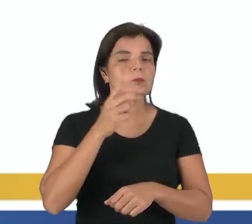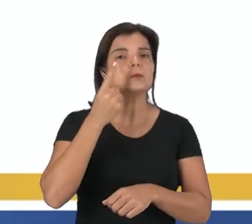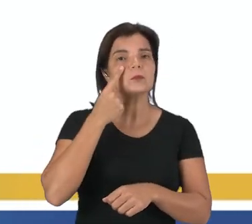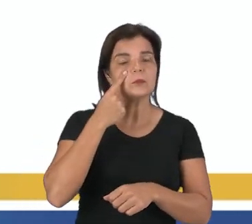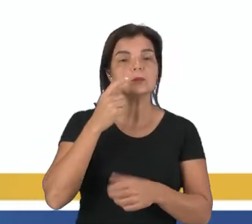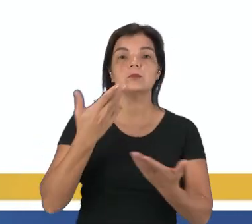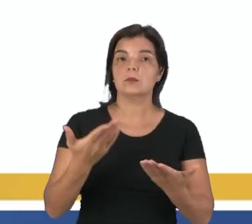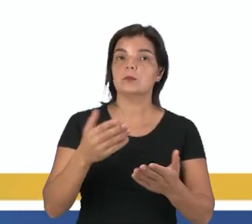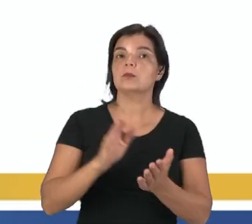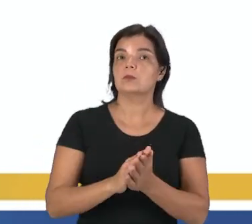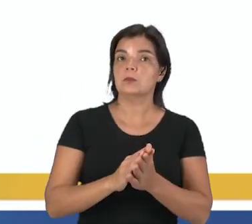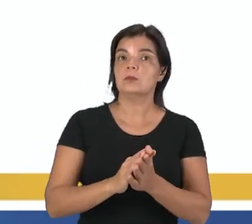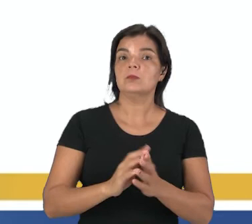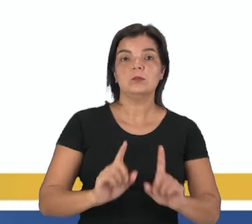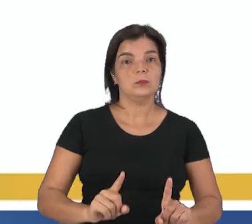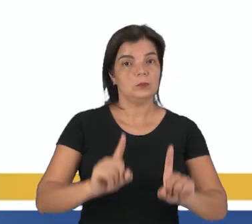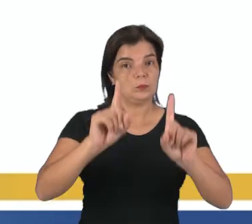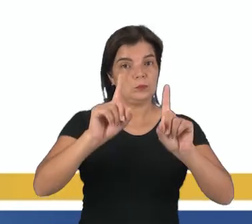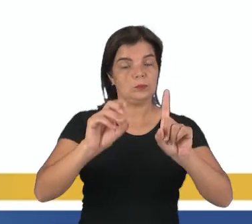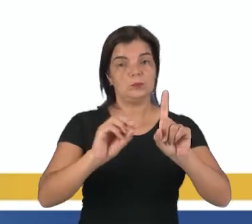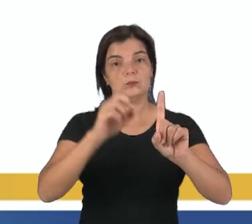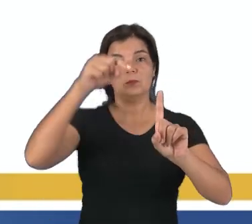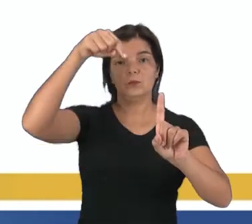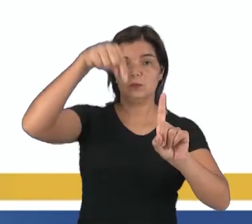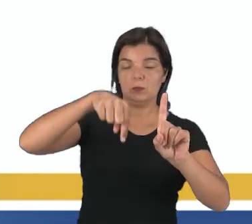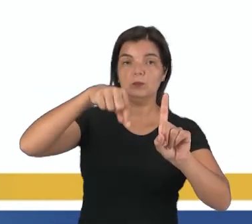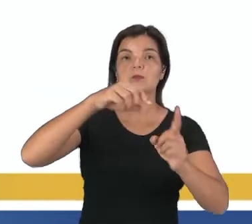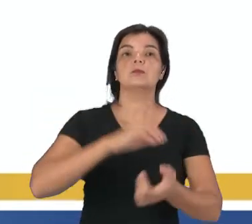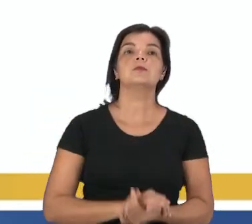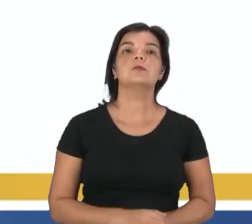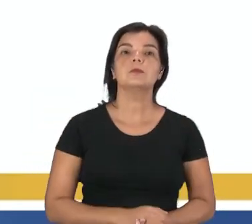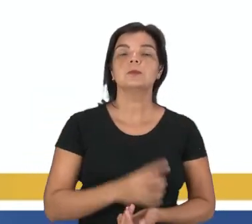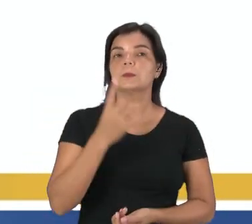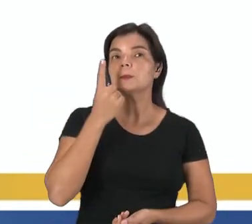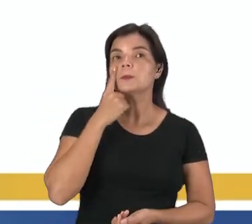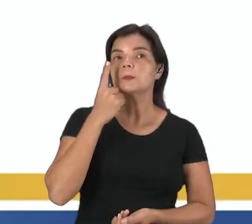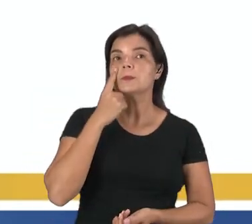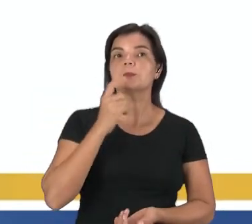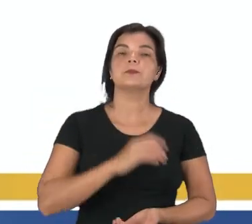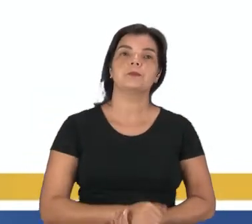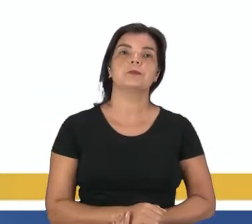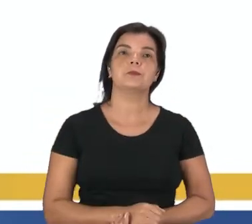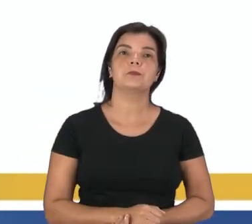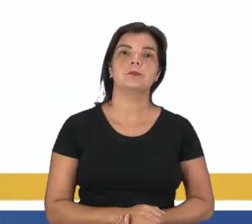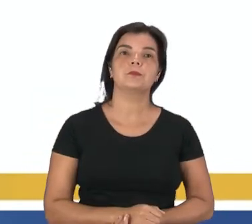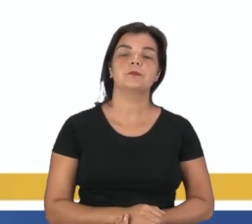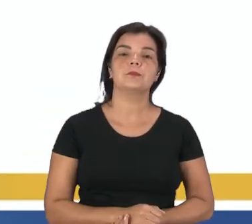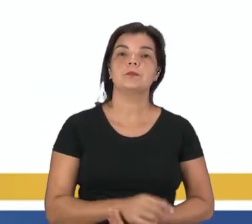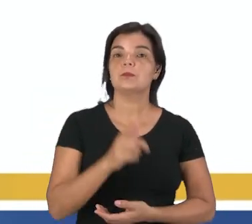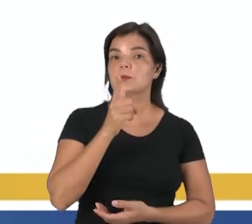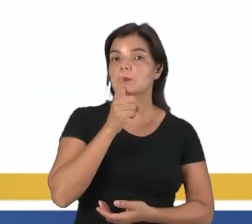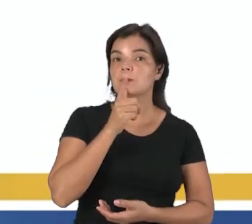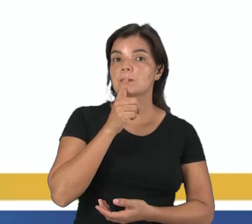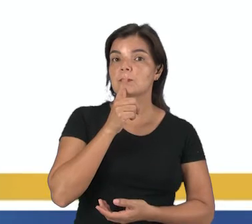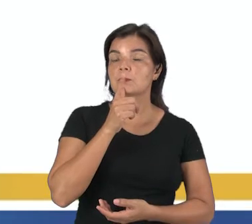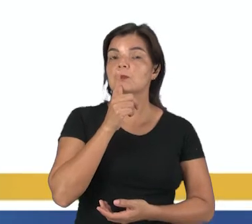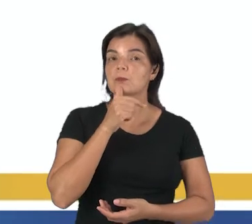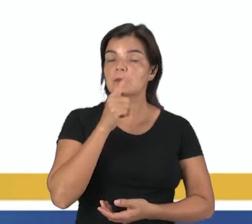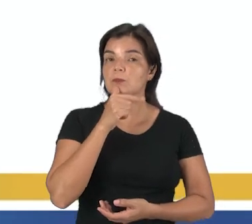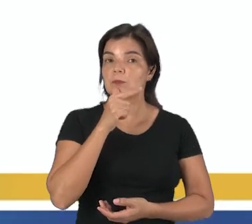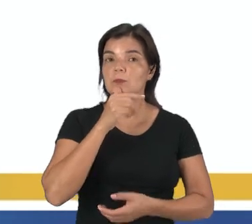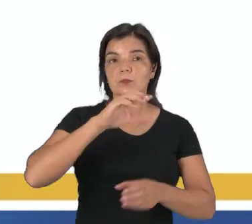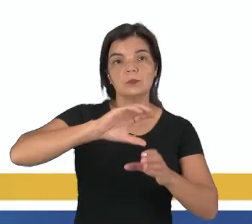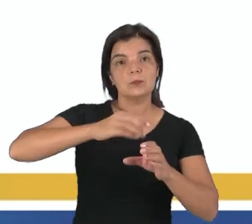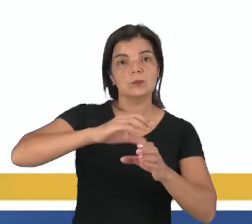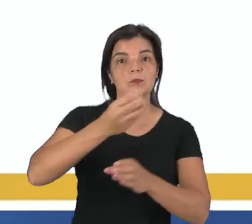verificar se essa grandeza é diretamente ou inversamente proporcional. Então, observe. Eu tenho que, com a vazão